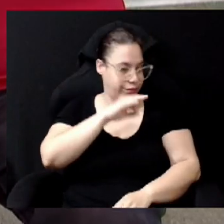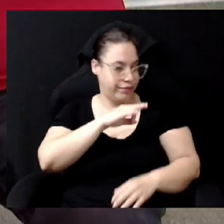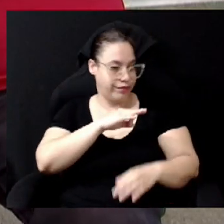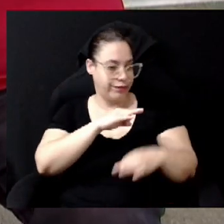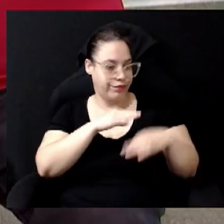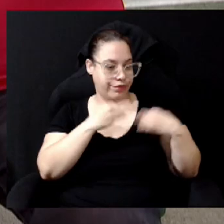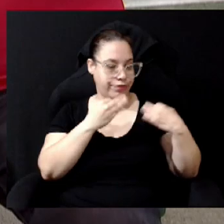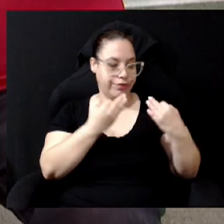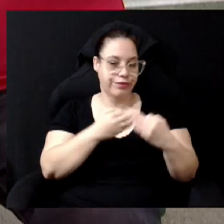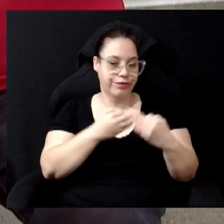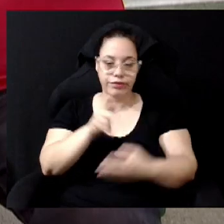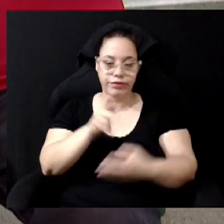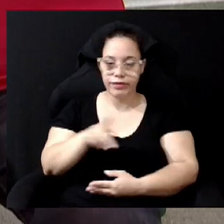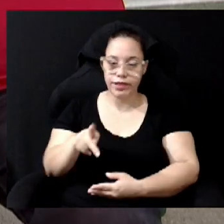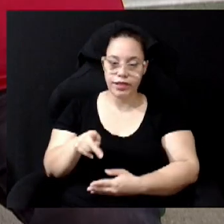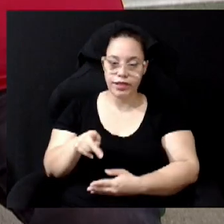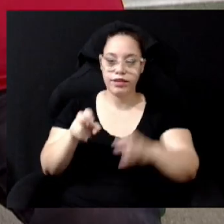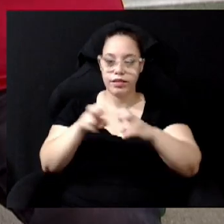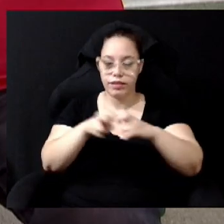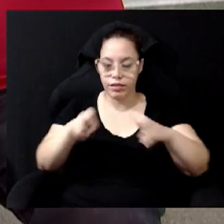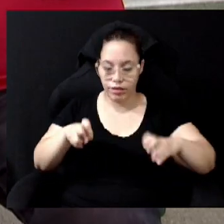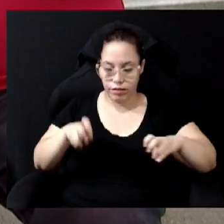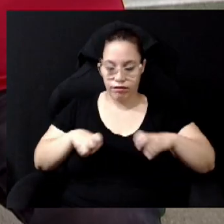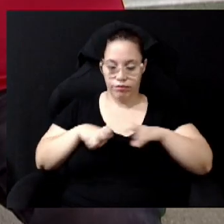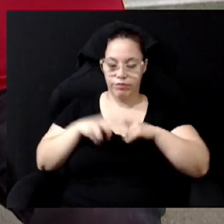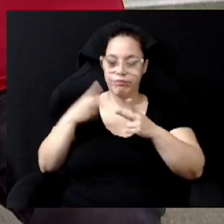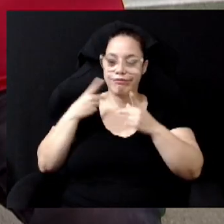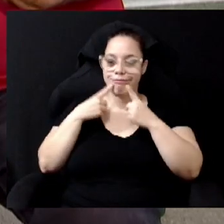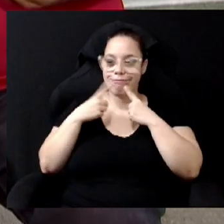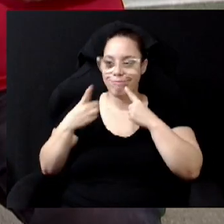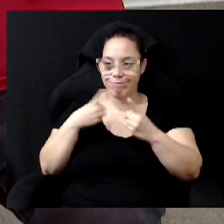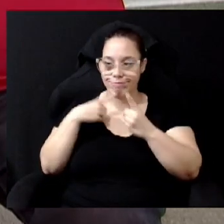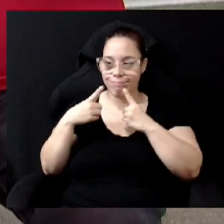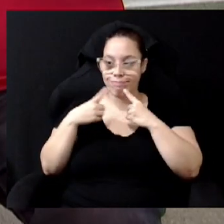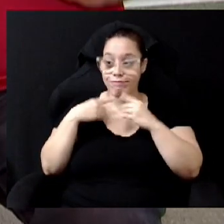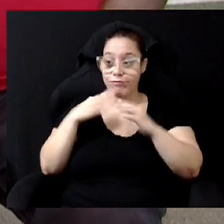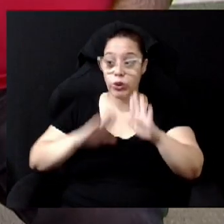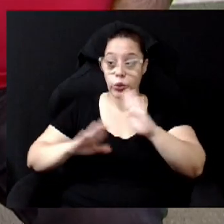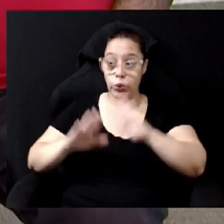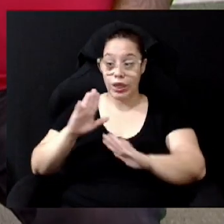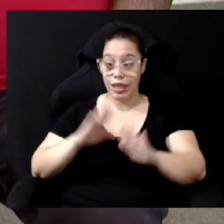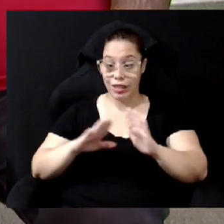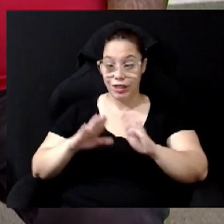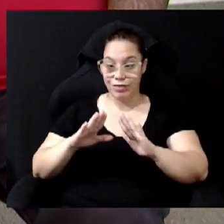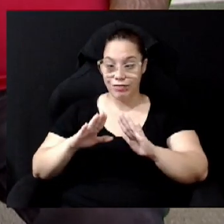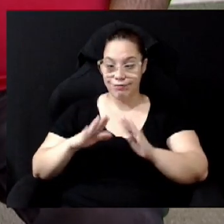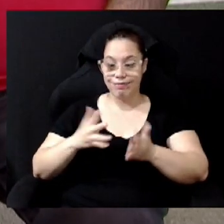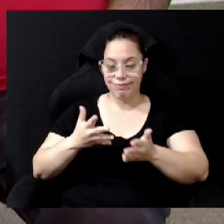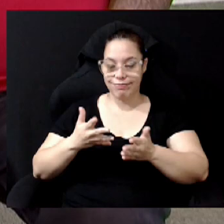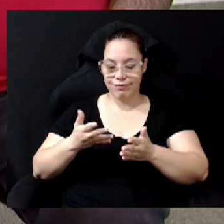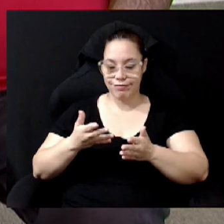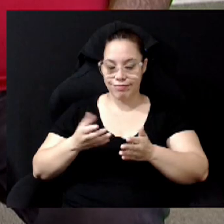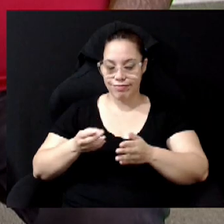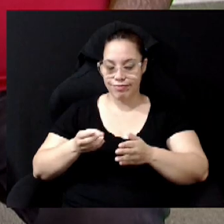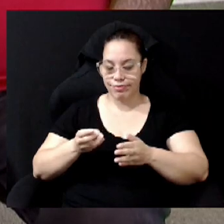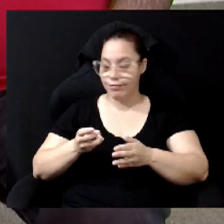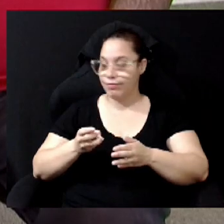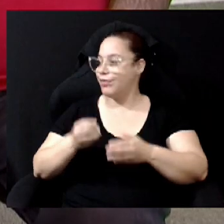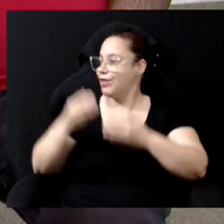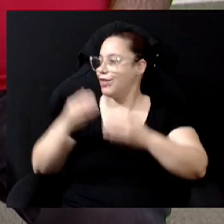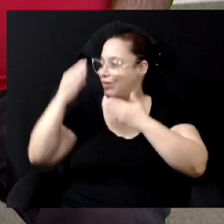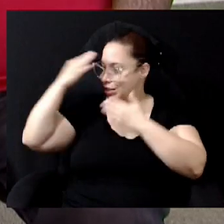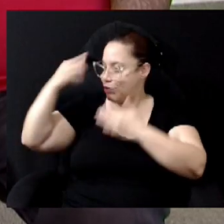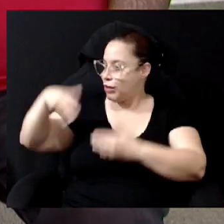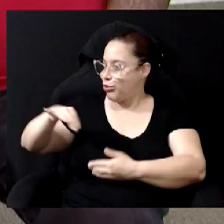diferença? Sentando, dialogando e a gente podendo cuidar dessas diferenças, com respeito. Valeu, Mário. Muito obrigado por atender